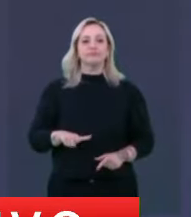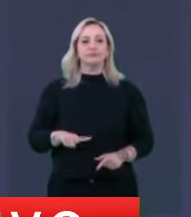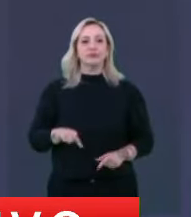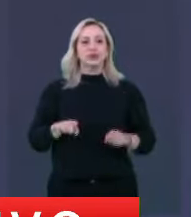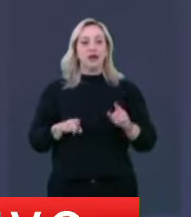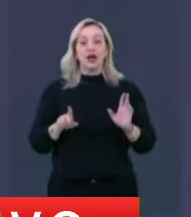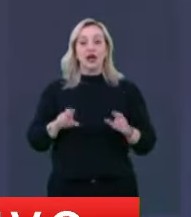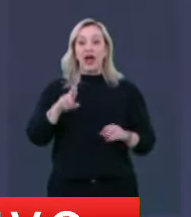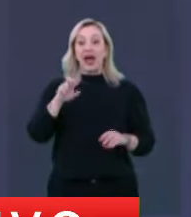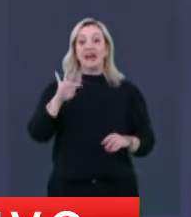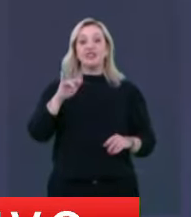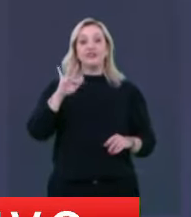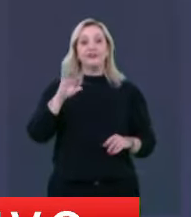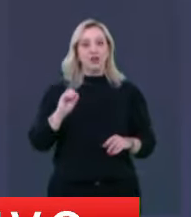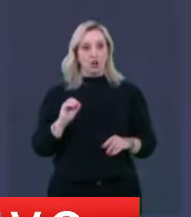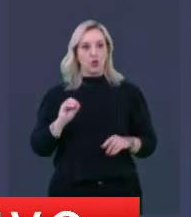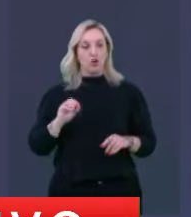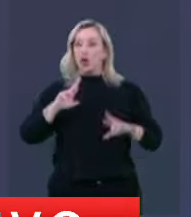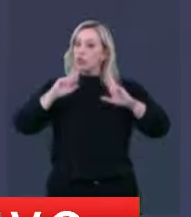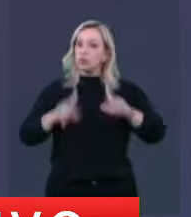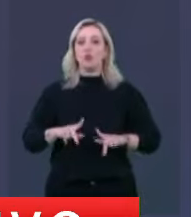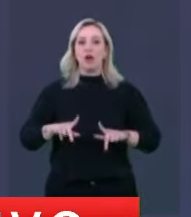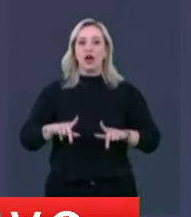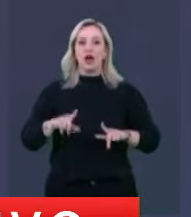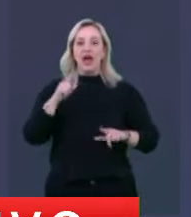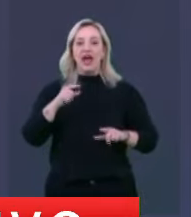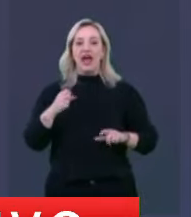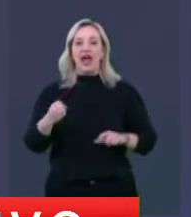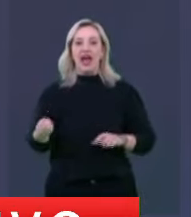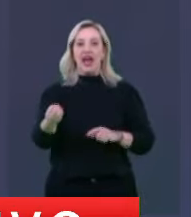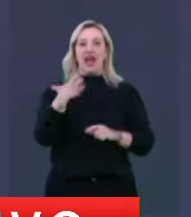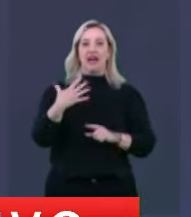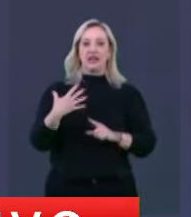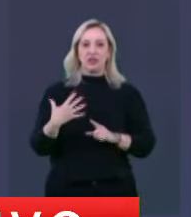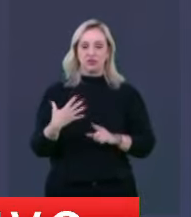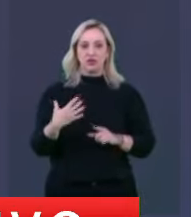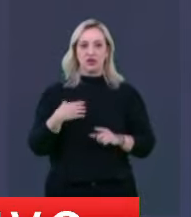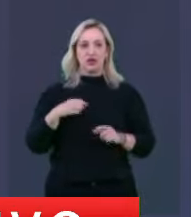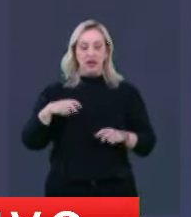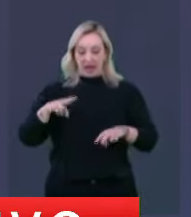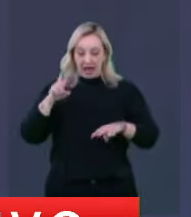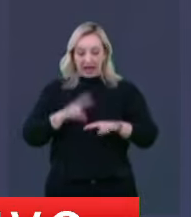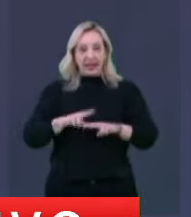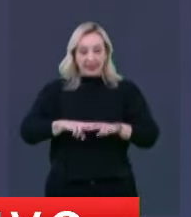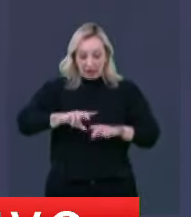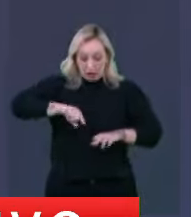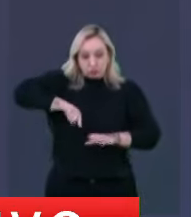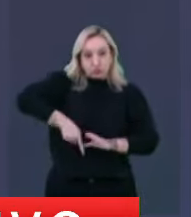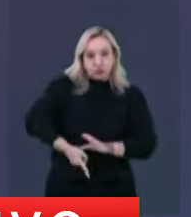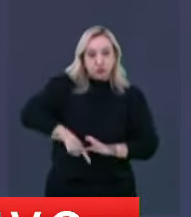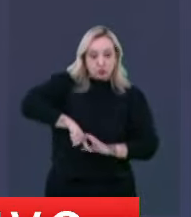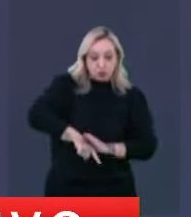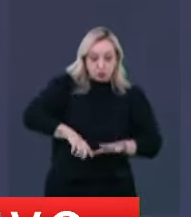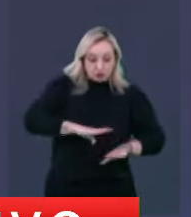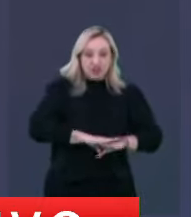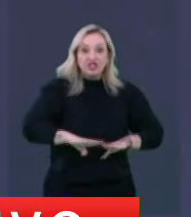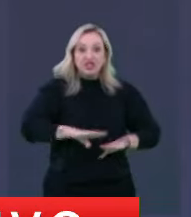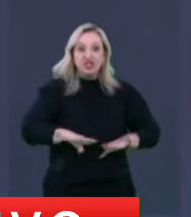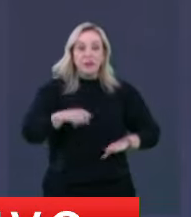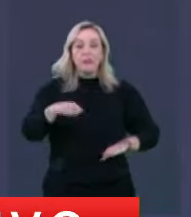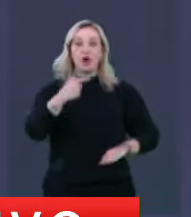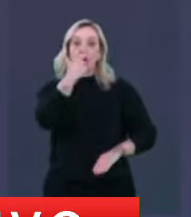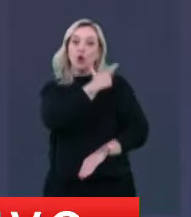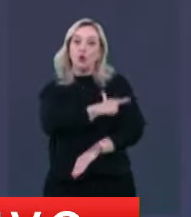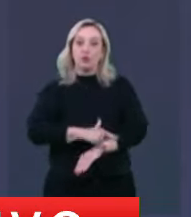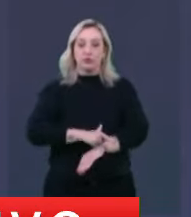adversários tabat tamaral inclusive subiu o Tom também provocou Pablo Marçal troue acusações contra o Coach ah pro